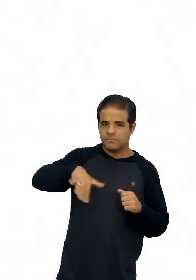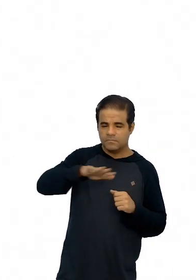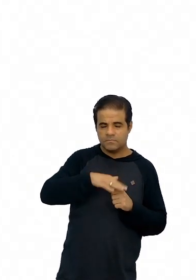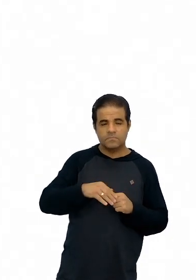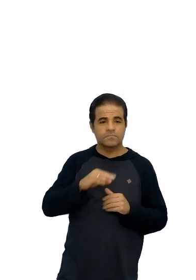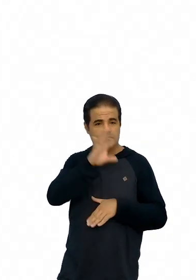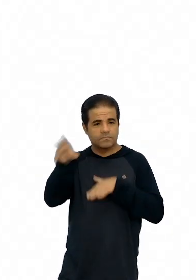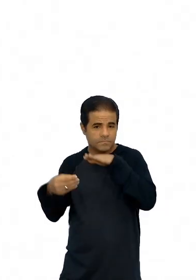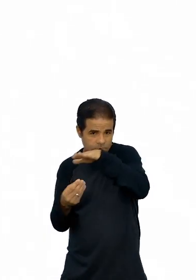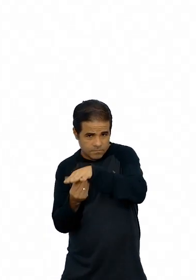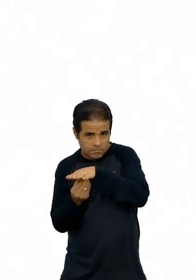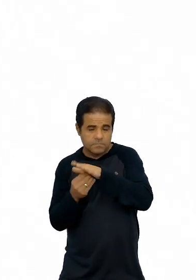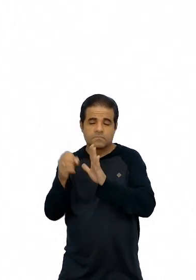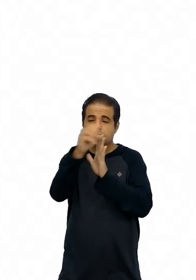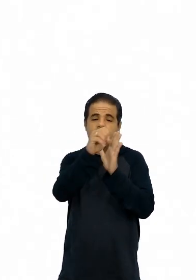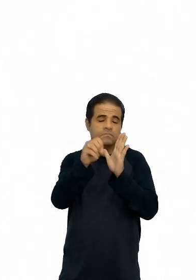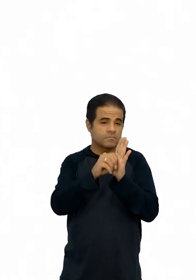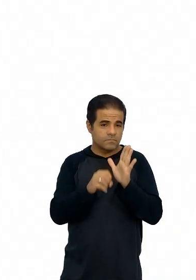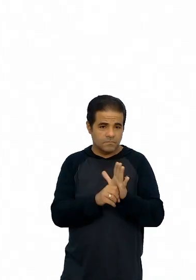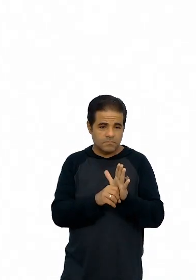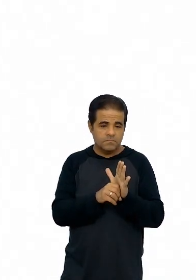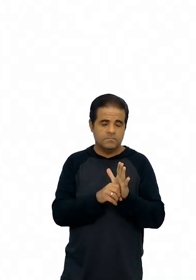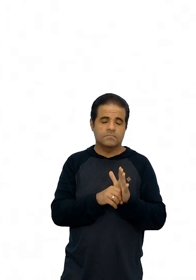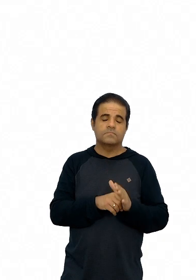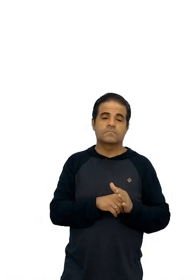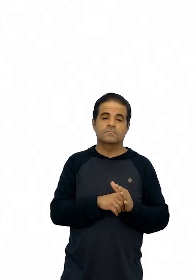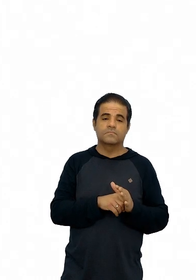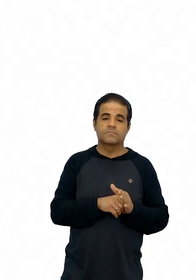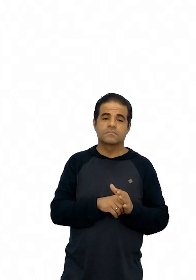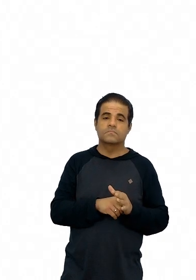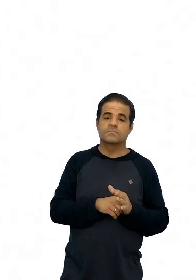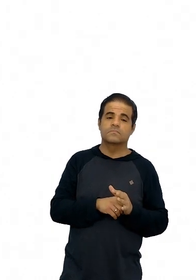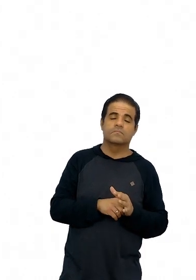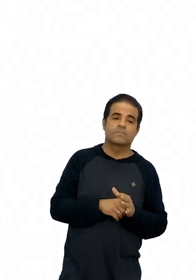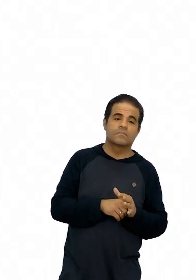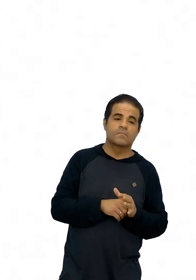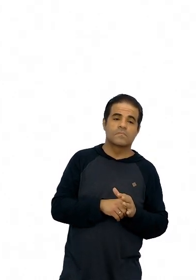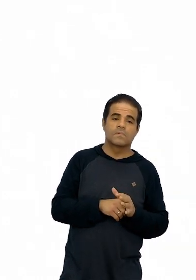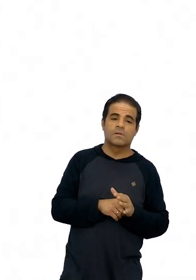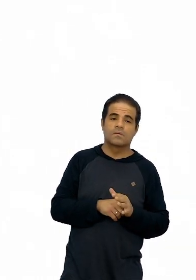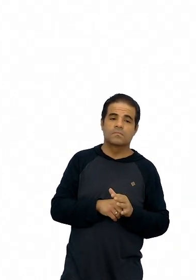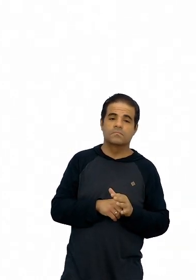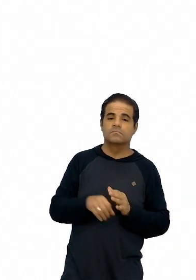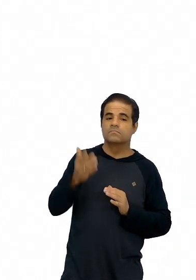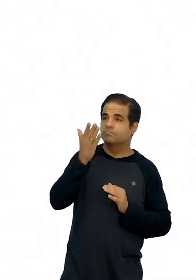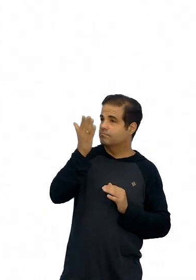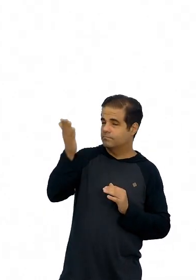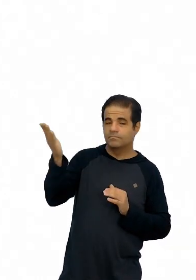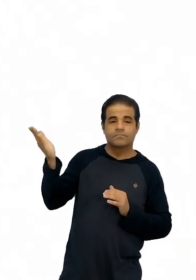no repositório do Centro de Mídias, tá? Esses duas